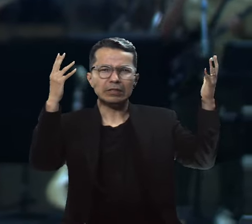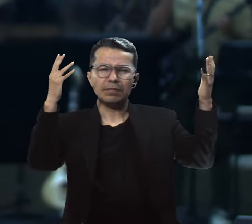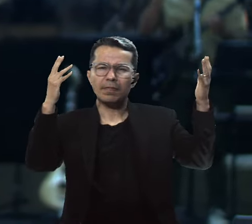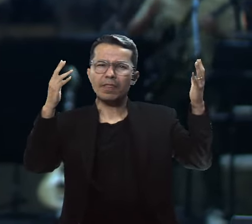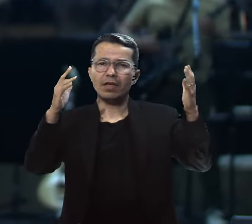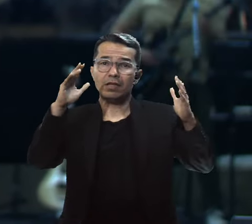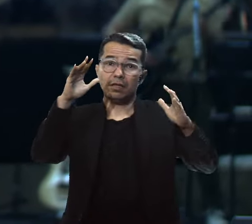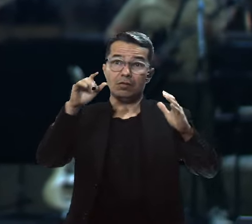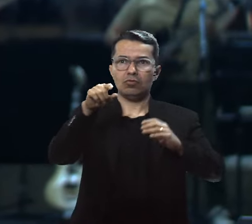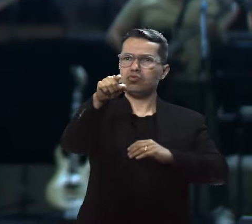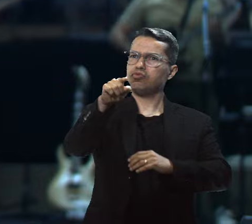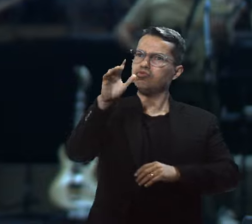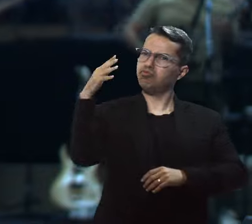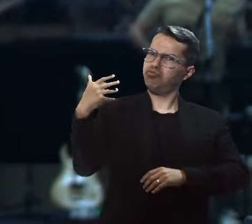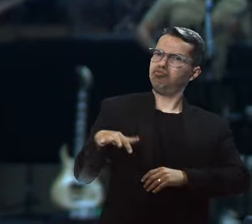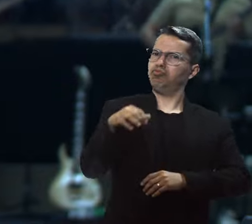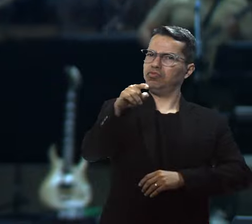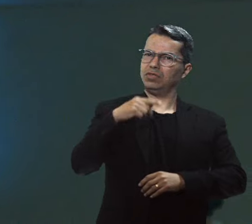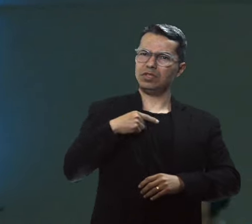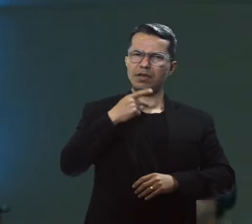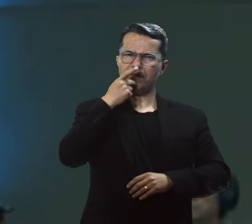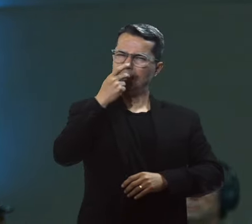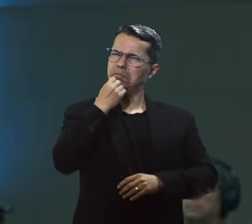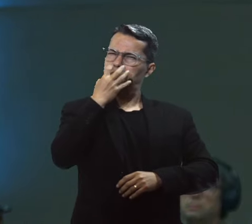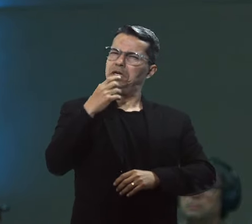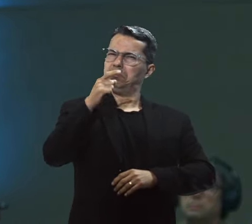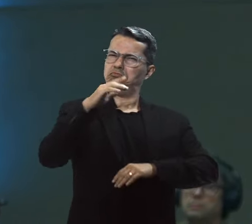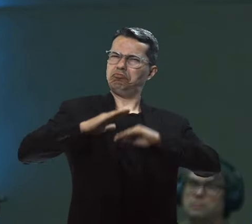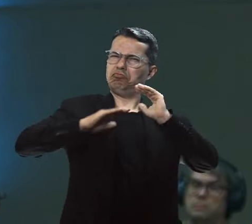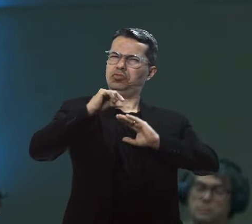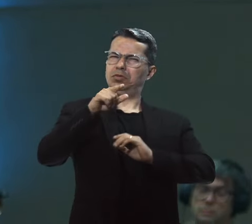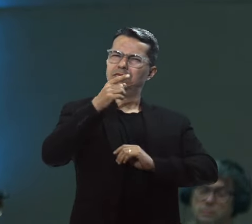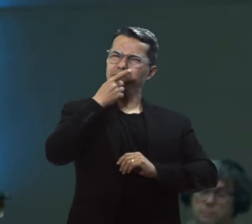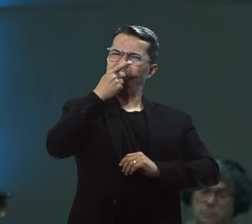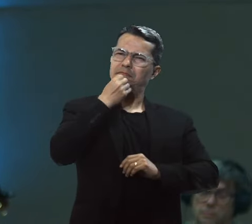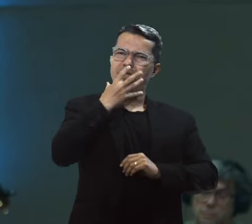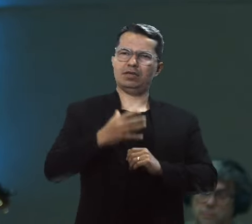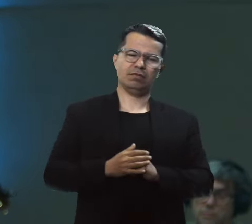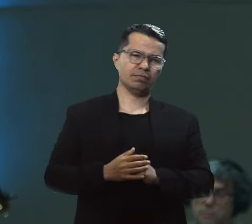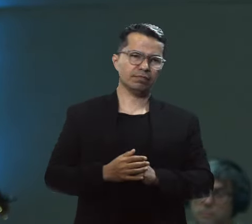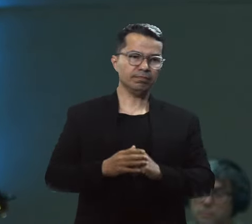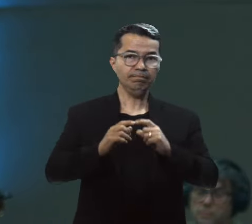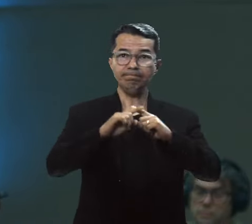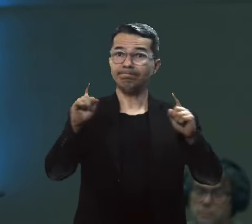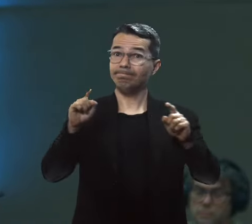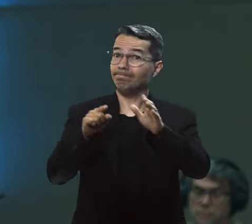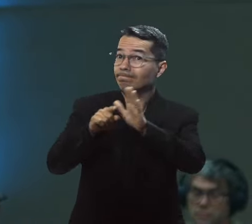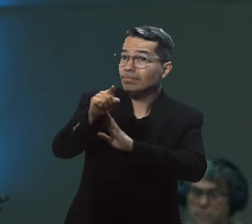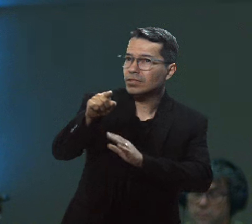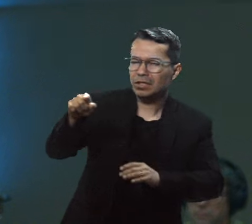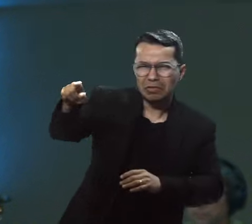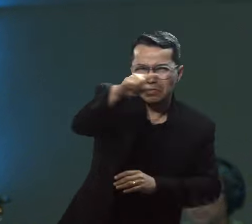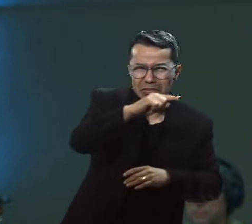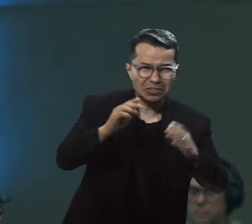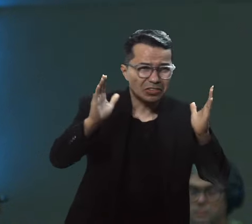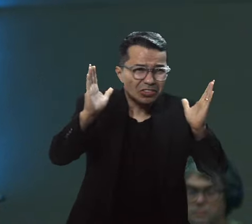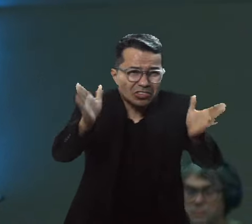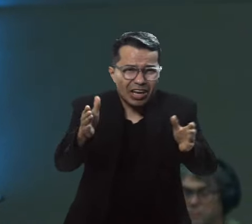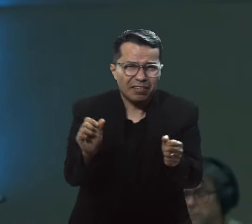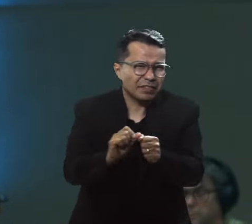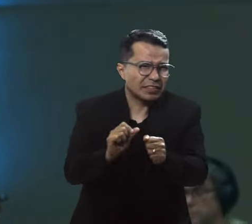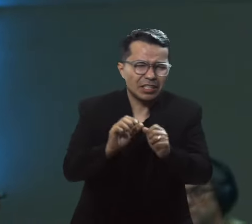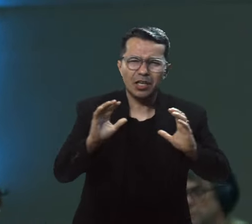Nossa, você fala bem. Hoje eu vim perguntar: você está fazendo tudo que Deus mandou